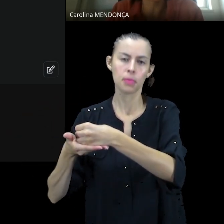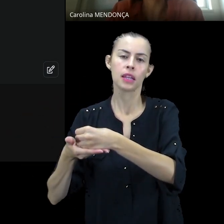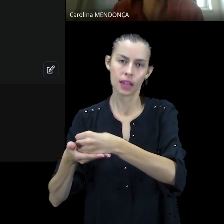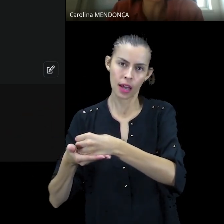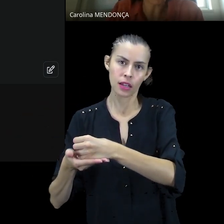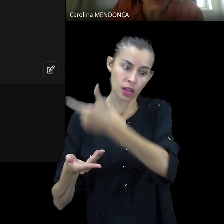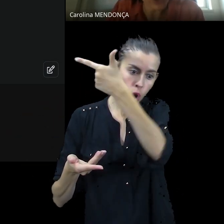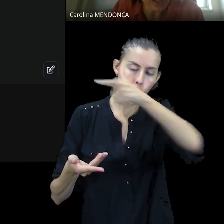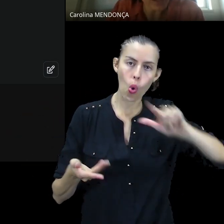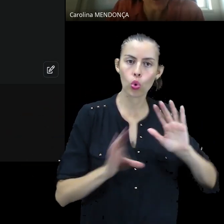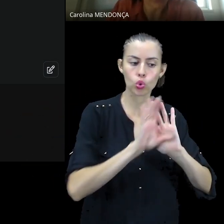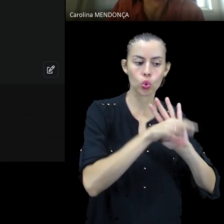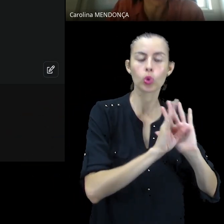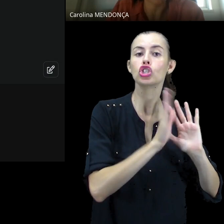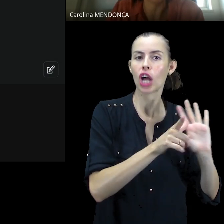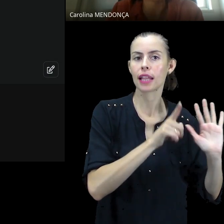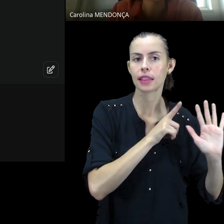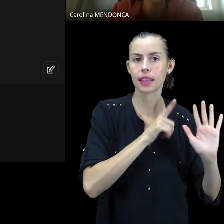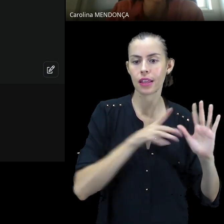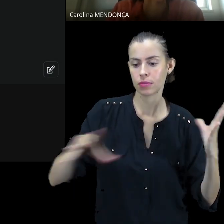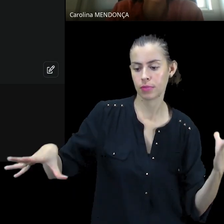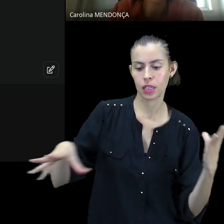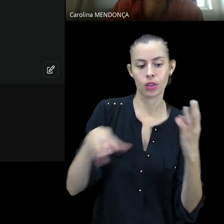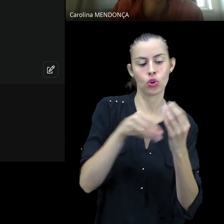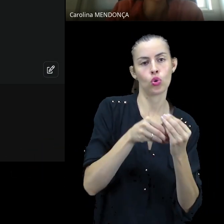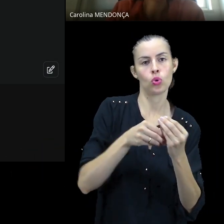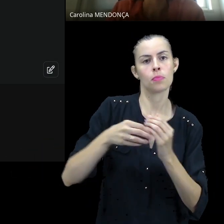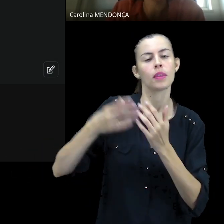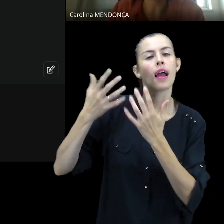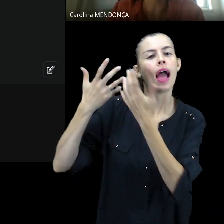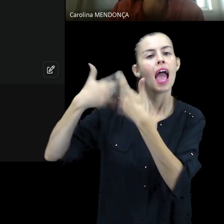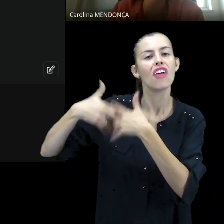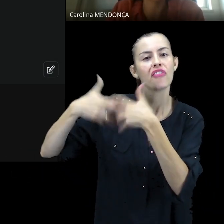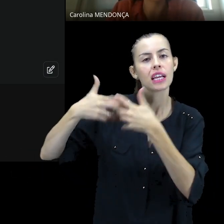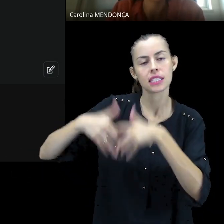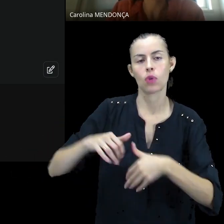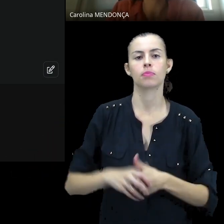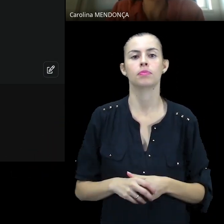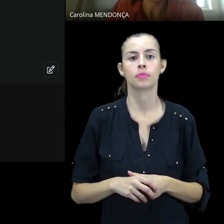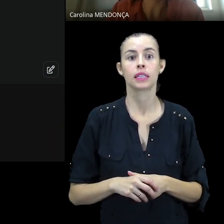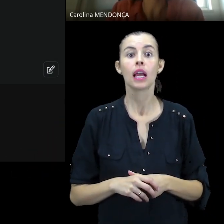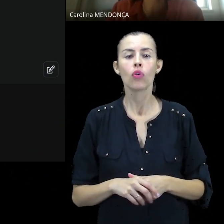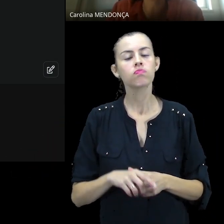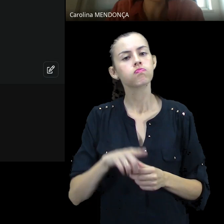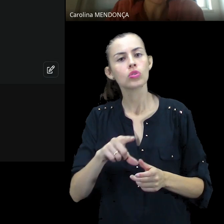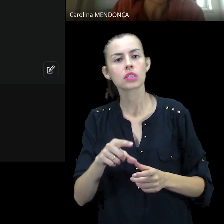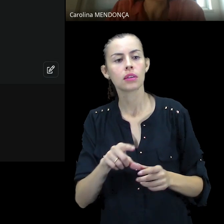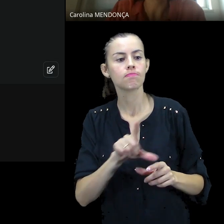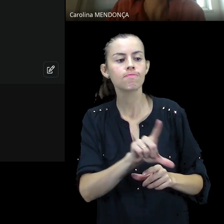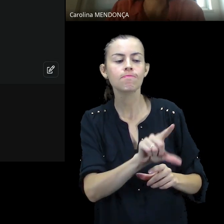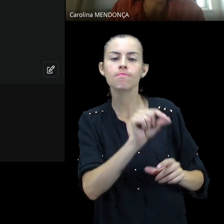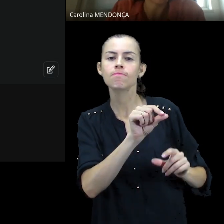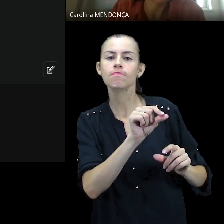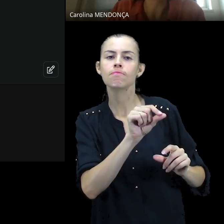de componentes que já existem no currículo, então, fazer esse trabalho, né, de reflexão sobre a matriz curricular